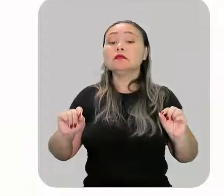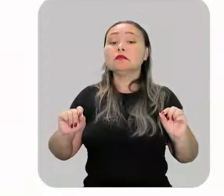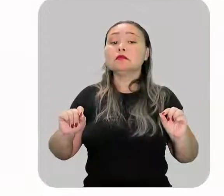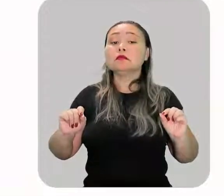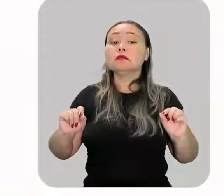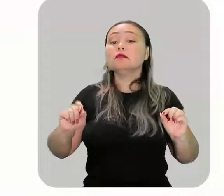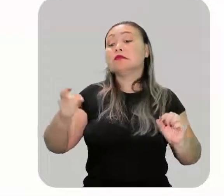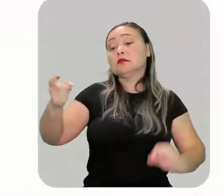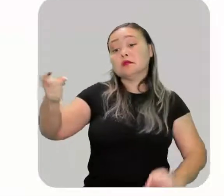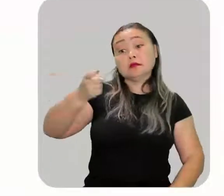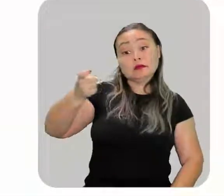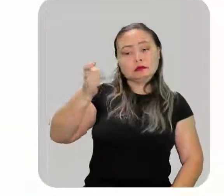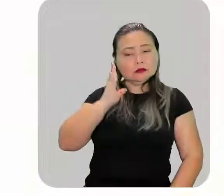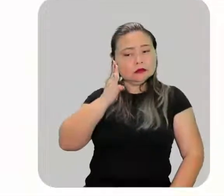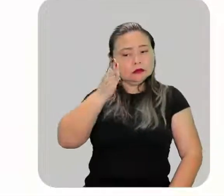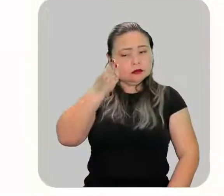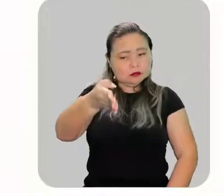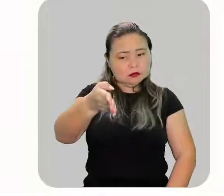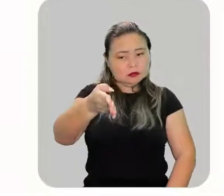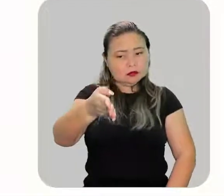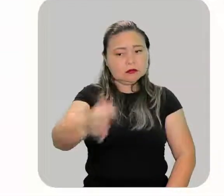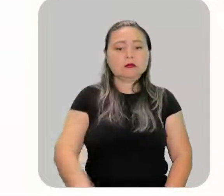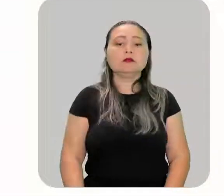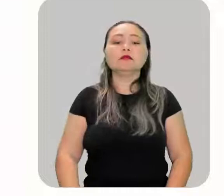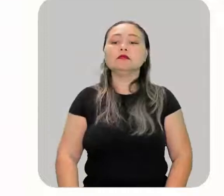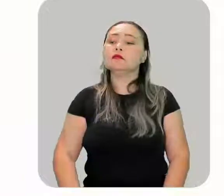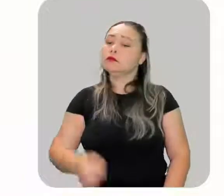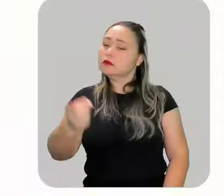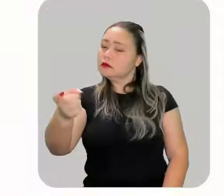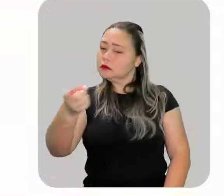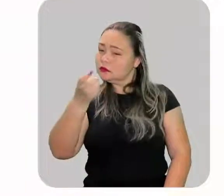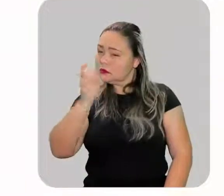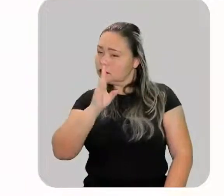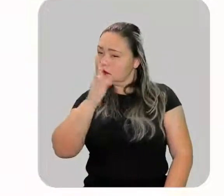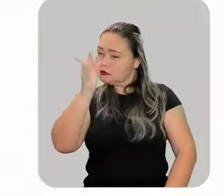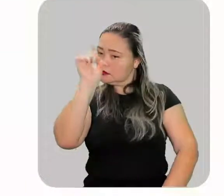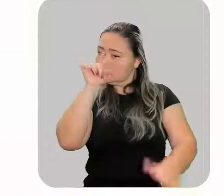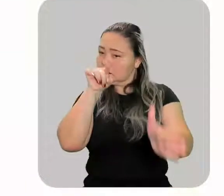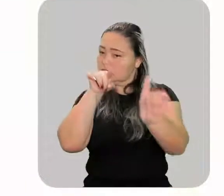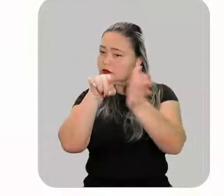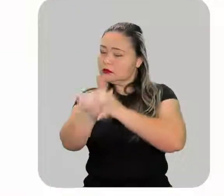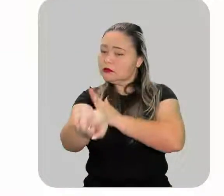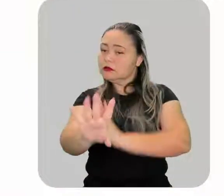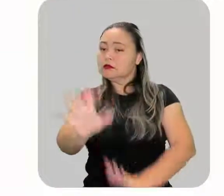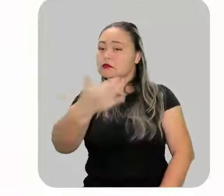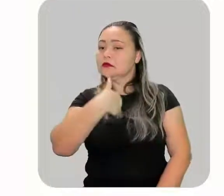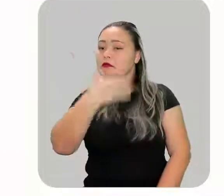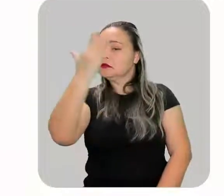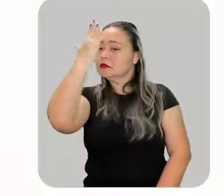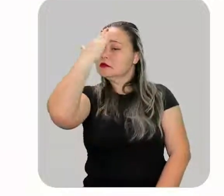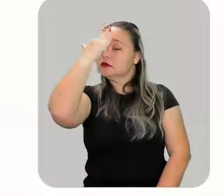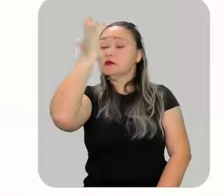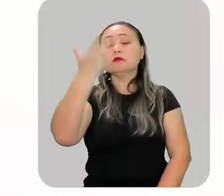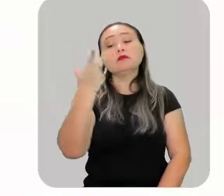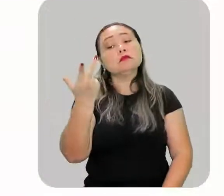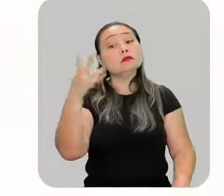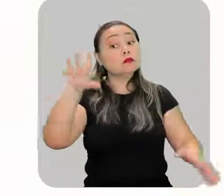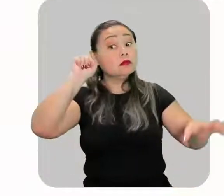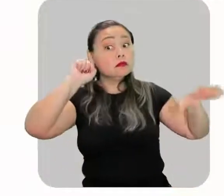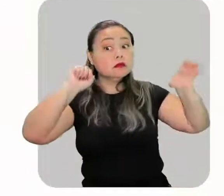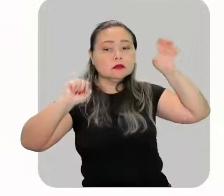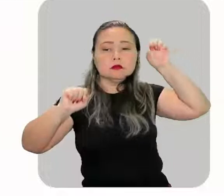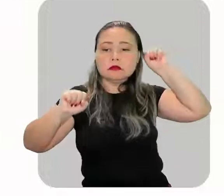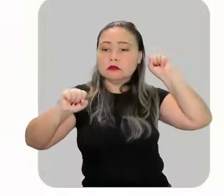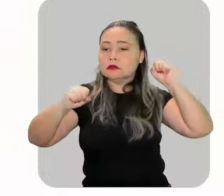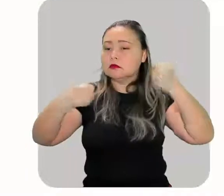expressão o X da questão. E aí a gente sabe disso, né? Várias vezes a gente ouve isso até